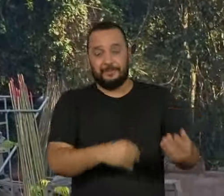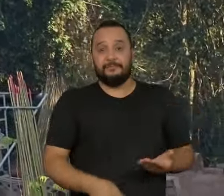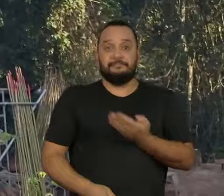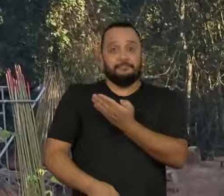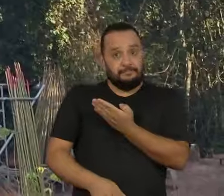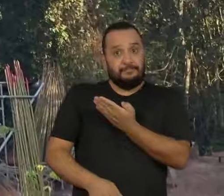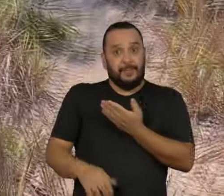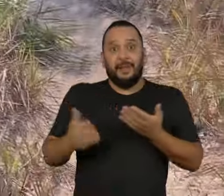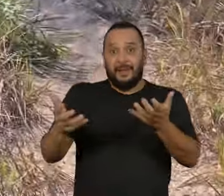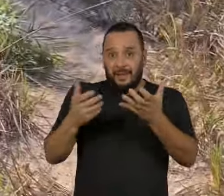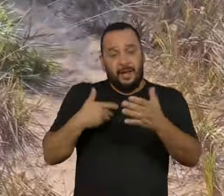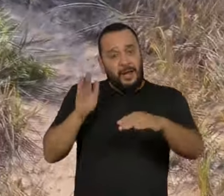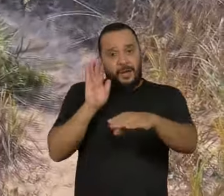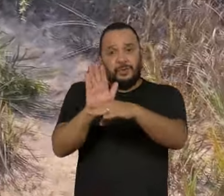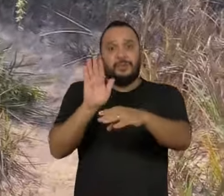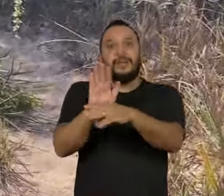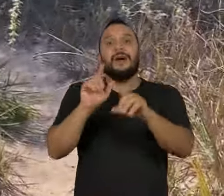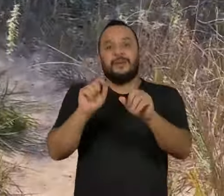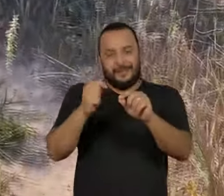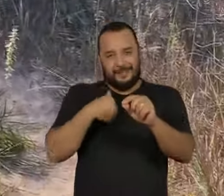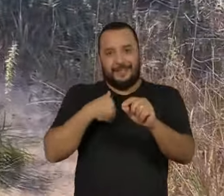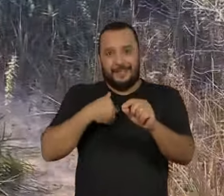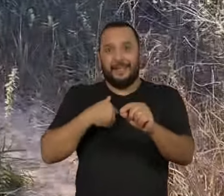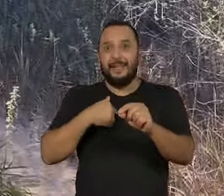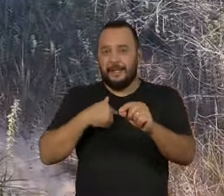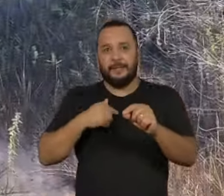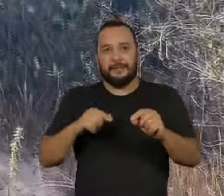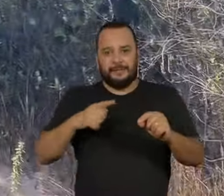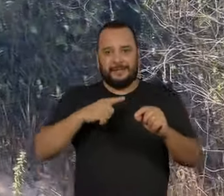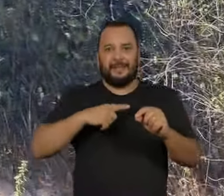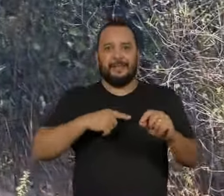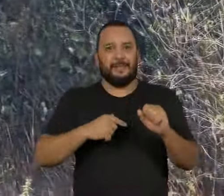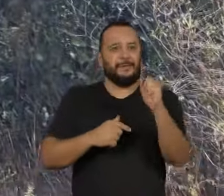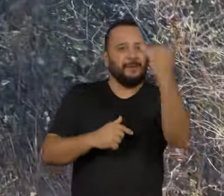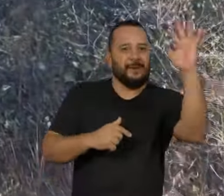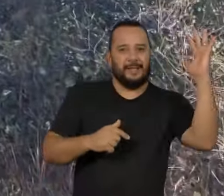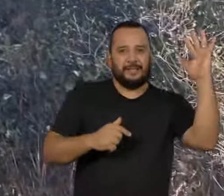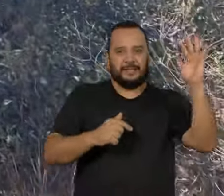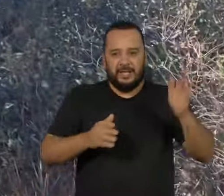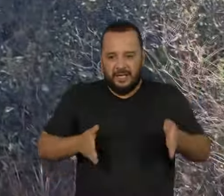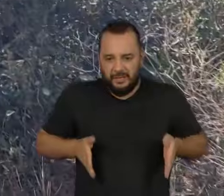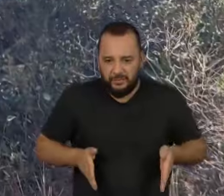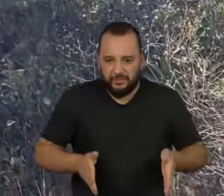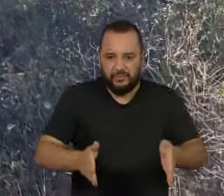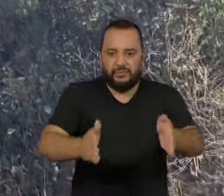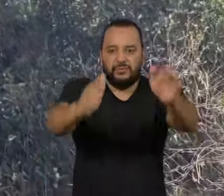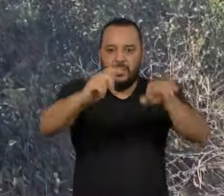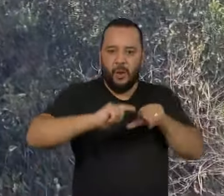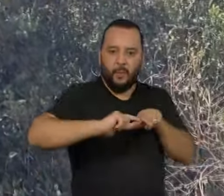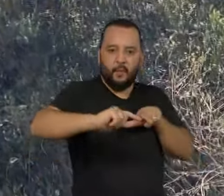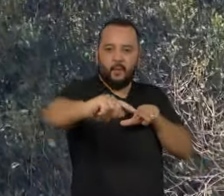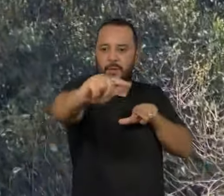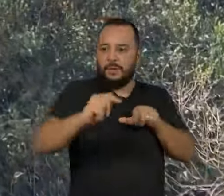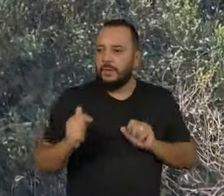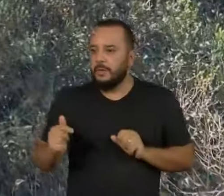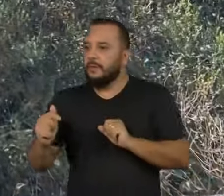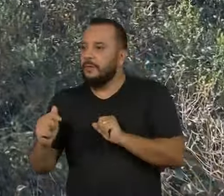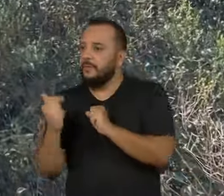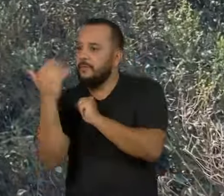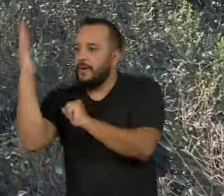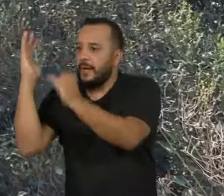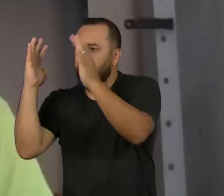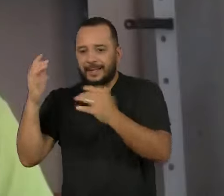Corredor Caipira, projeto que visa a reconexão de fragmentos florestais no interior de São Paulo.